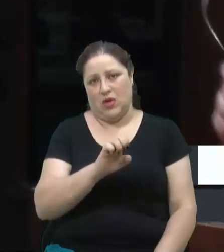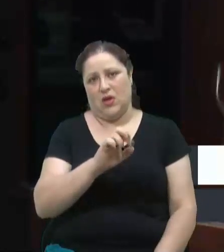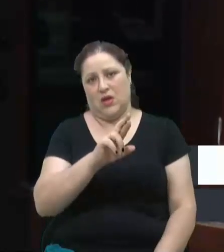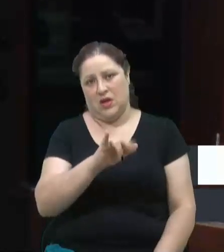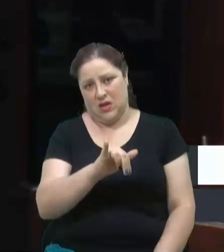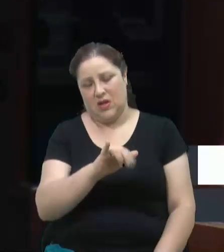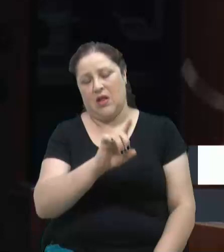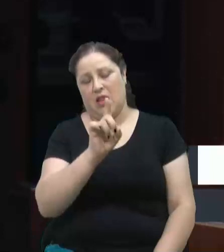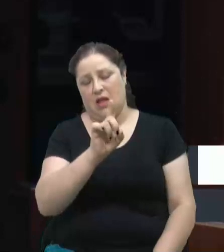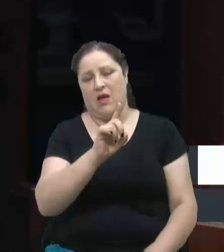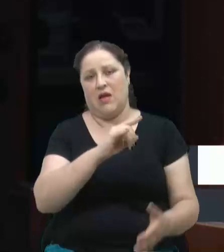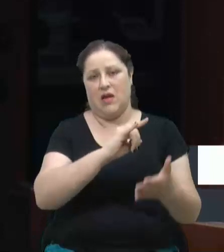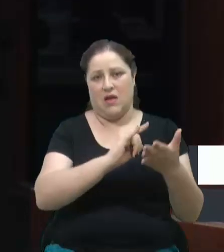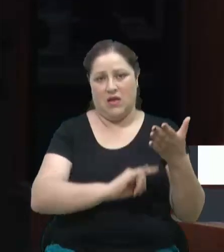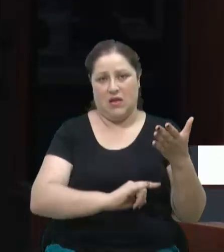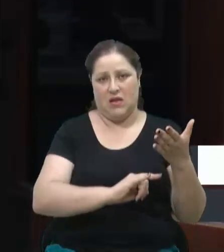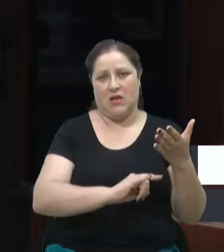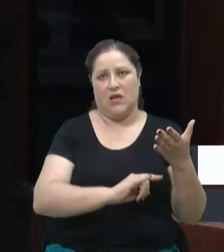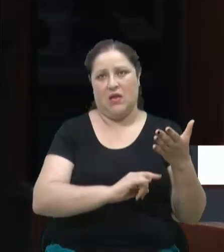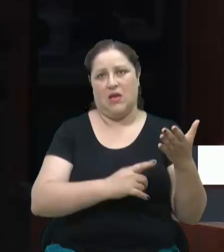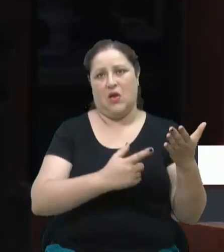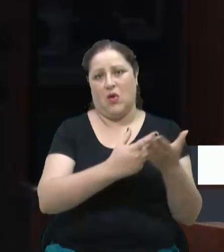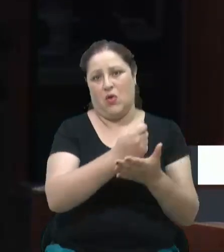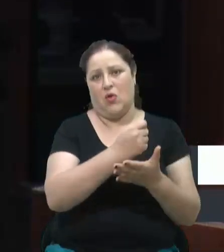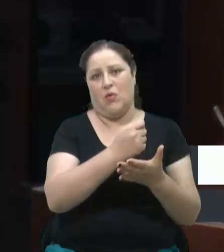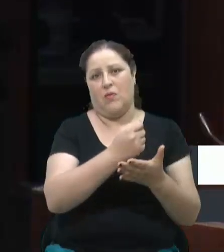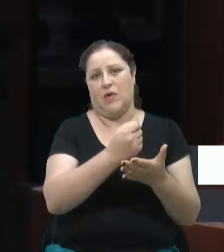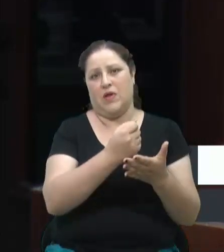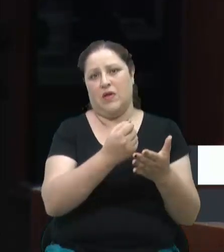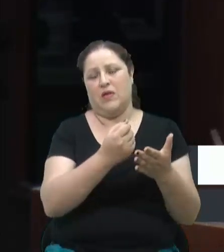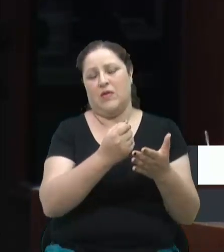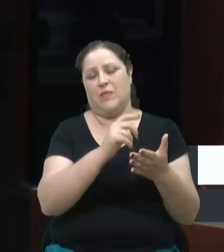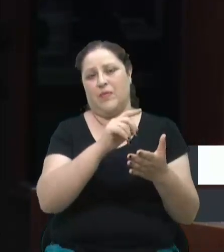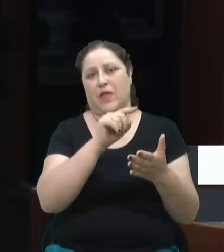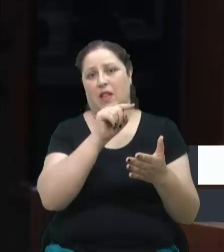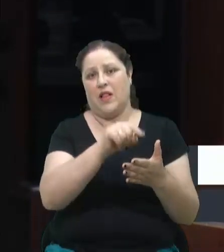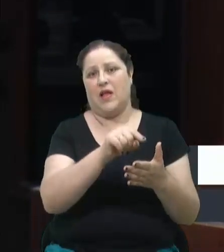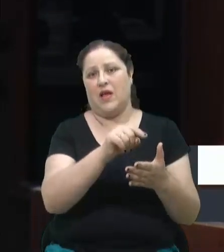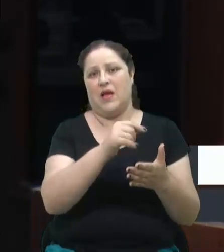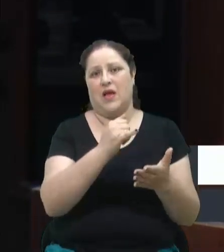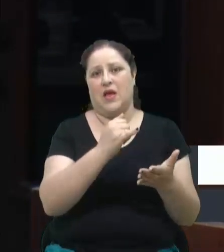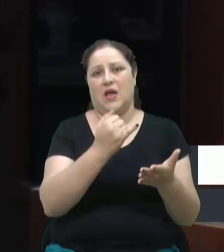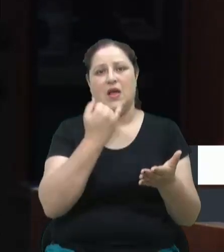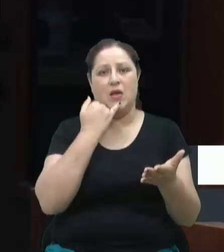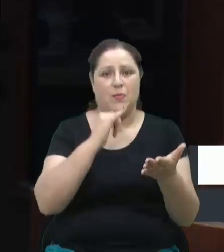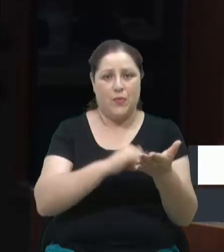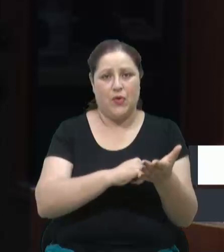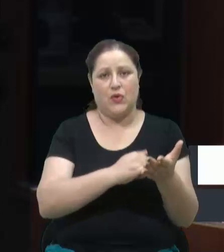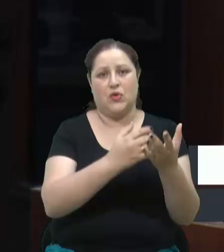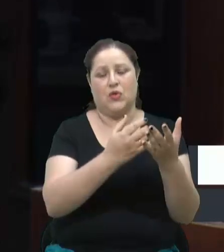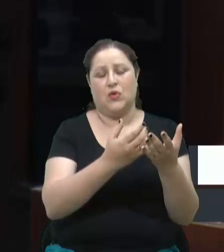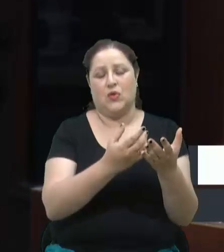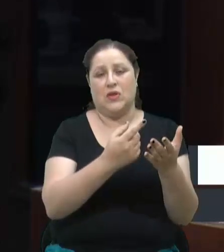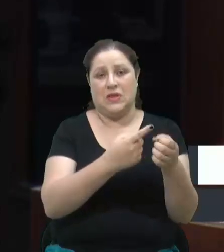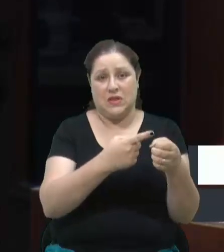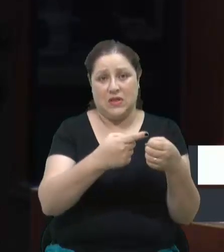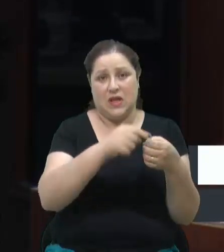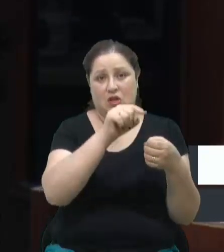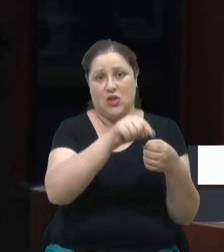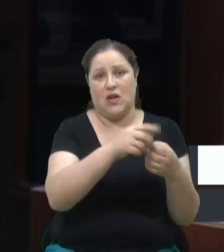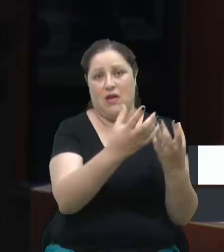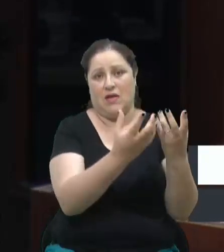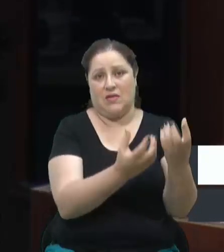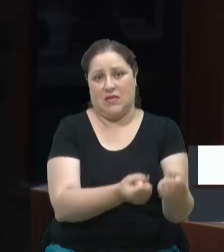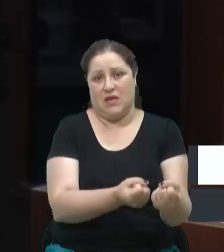em Barueri, e não onde foi consumido. Esse detalhe é que vai fazer uma grande mudança na arrecadação